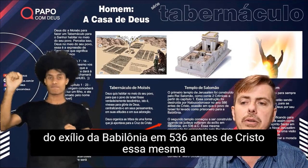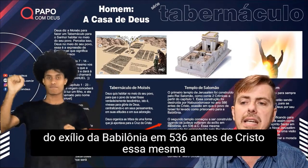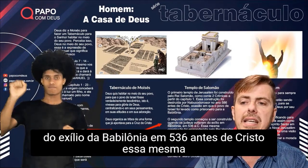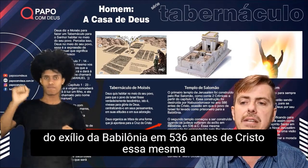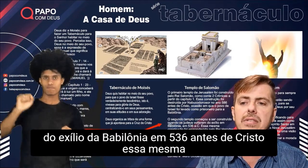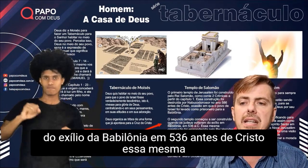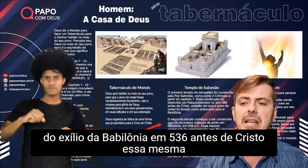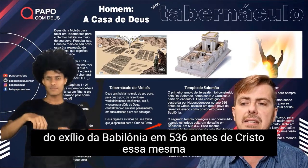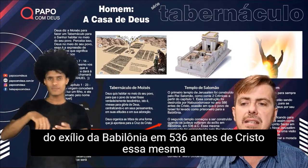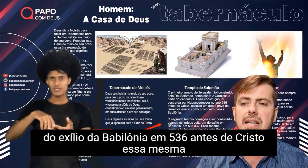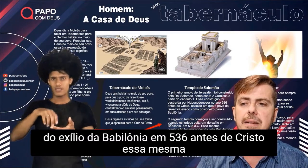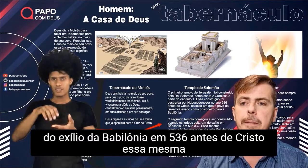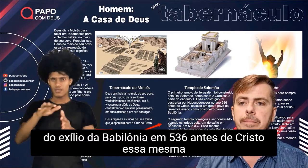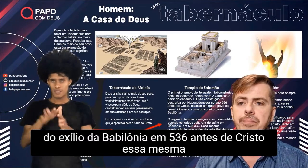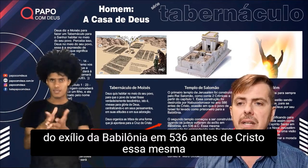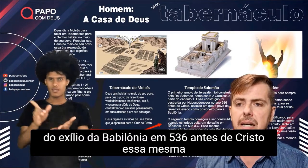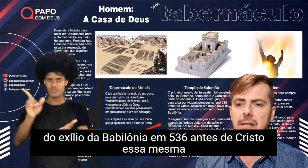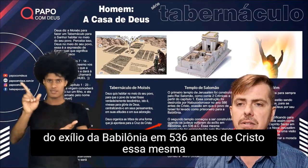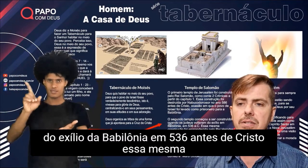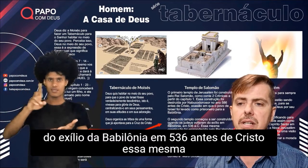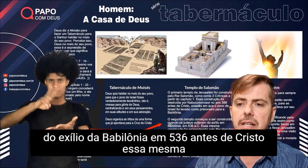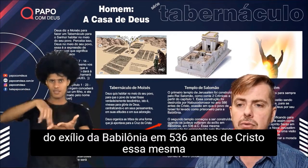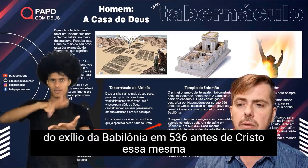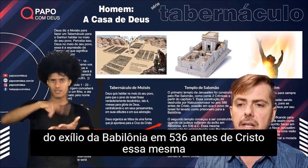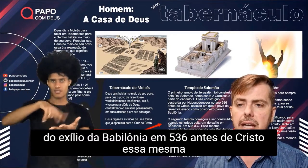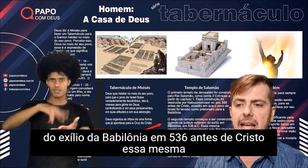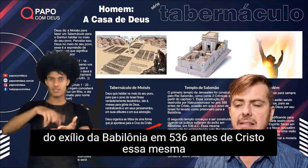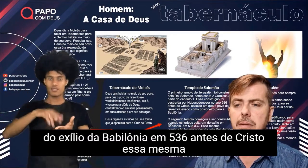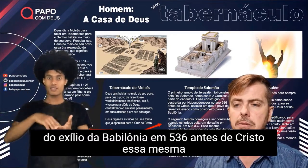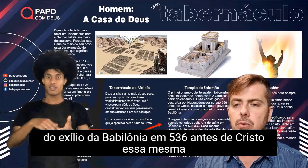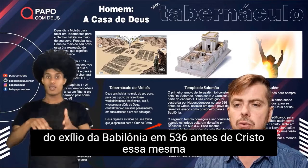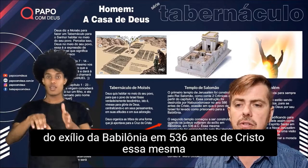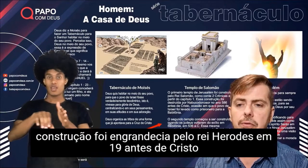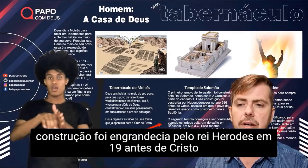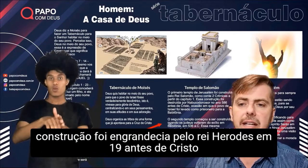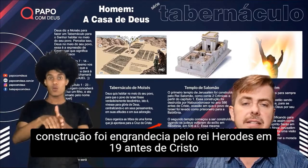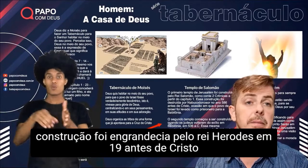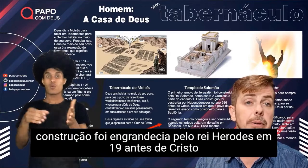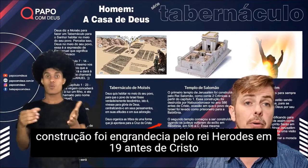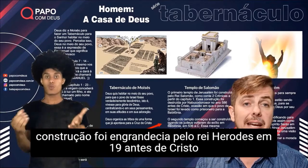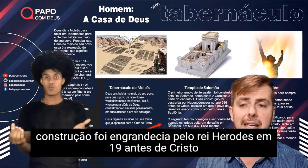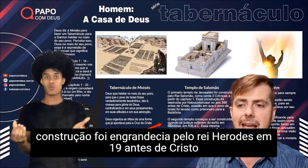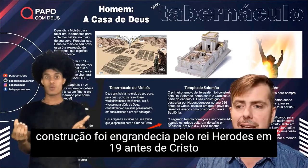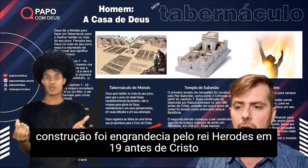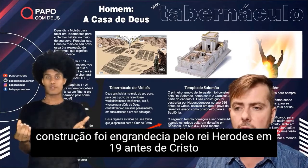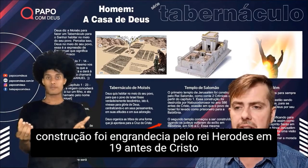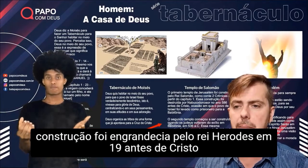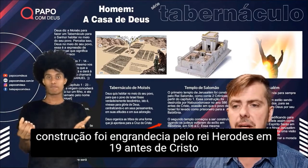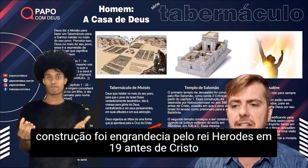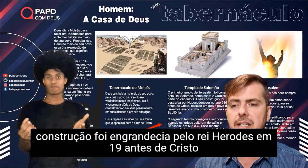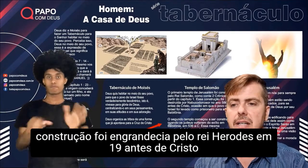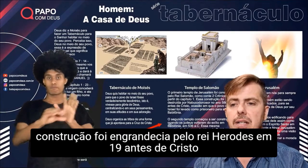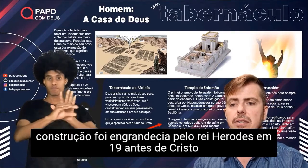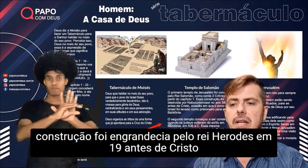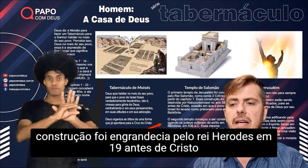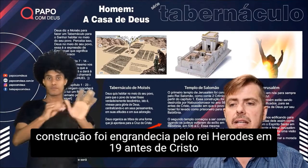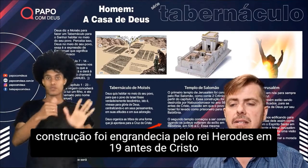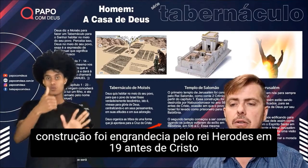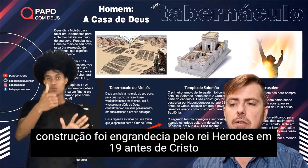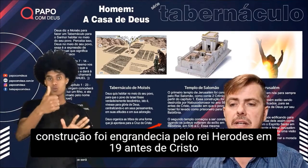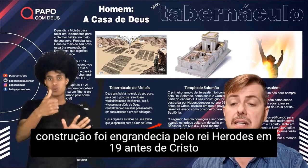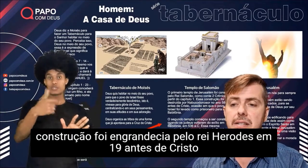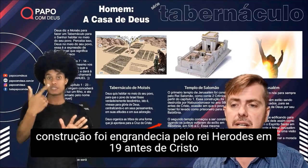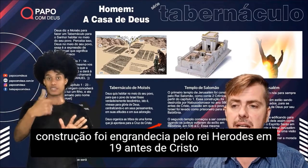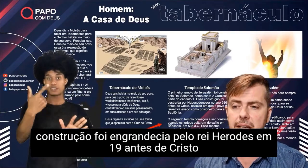exílio da Babilônia em 536 antes de Cristo. Essa mesma construção foi engrandecida pelo rei Herodes a partir